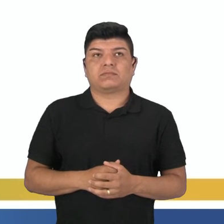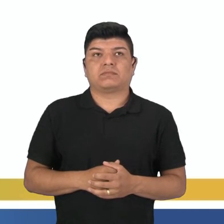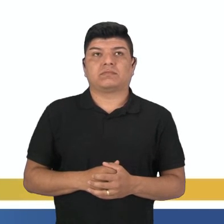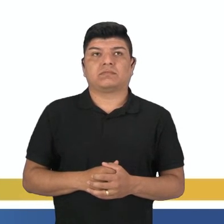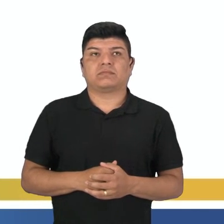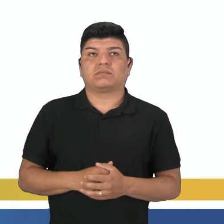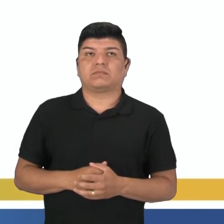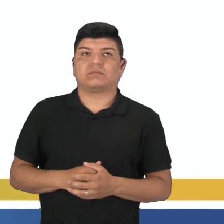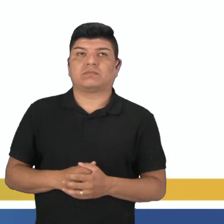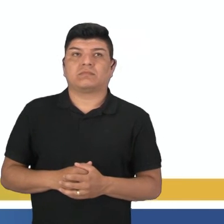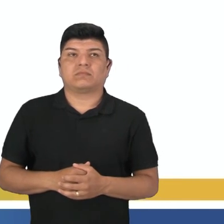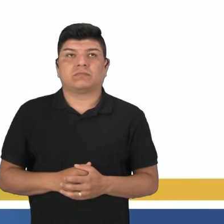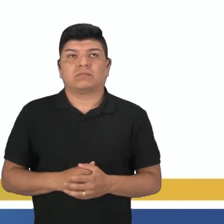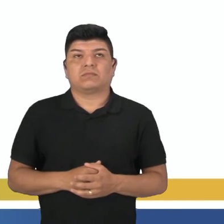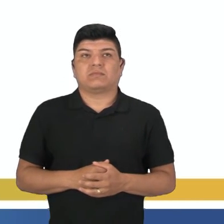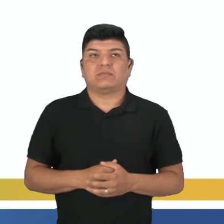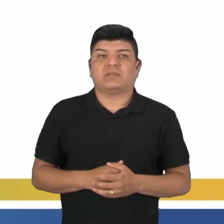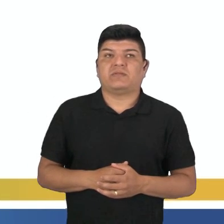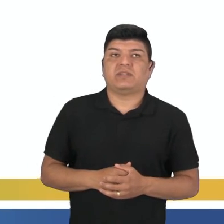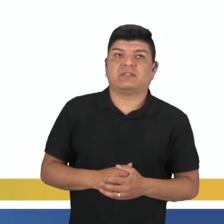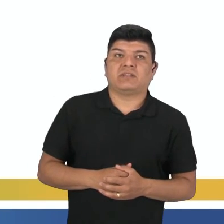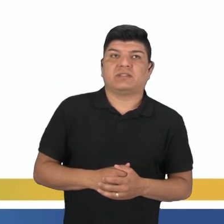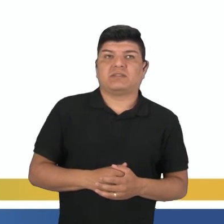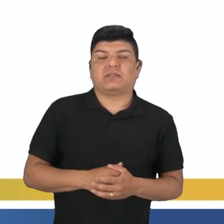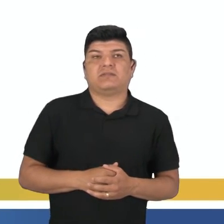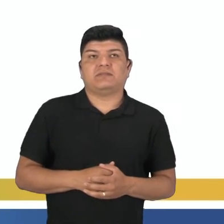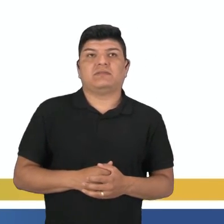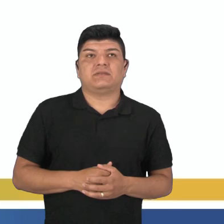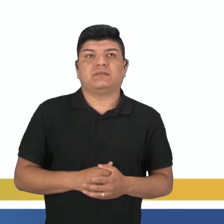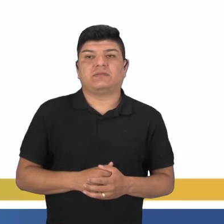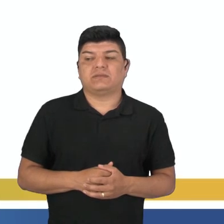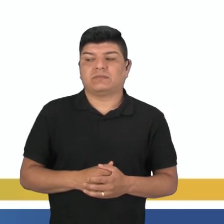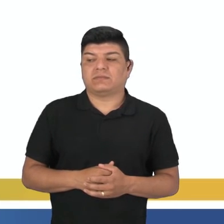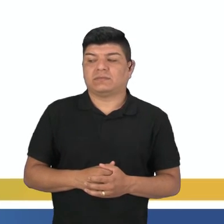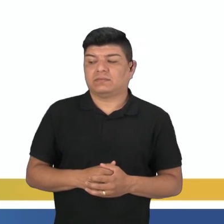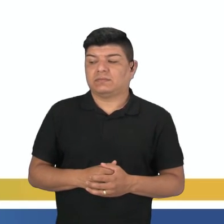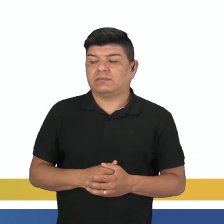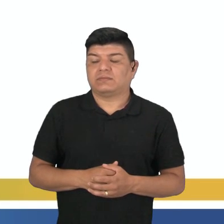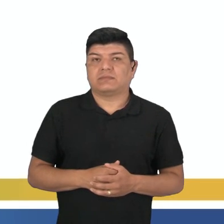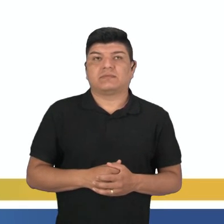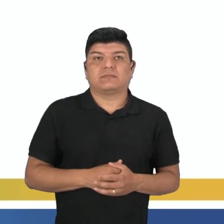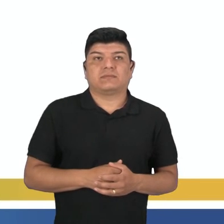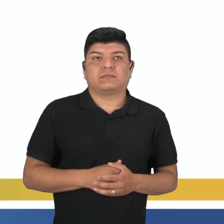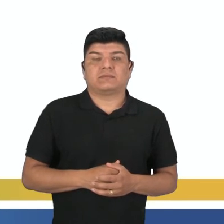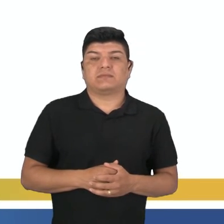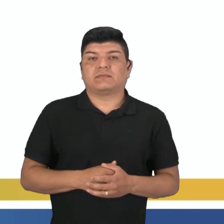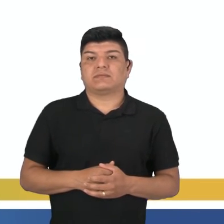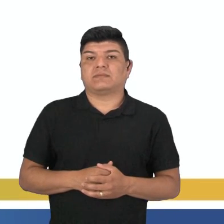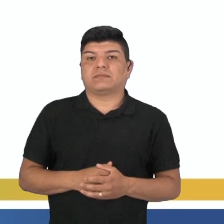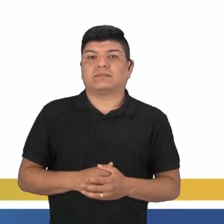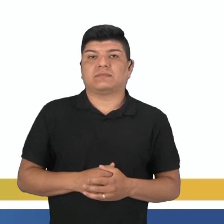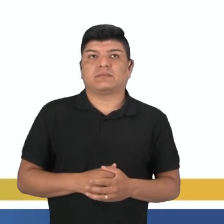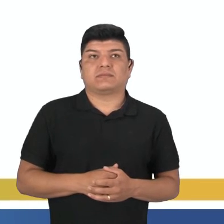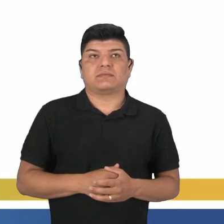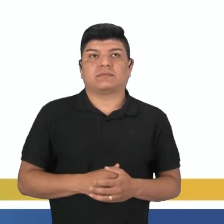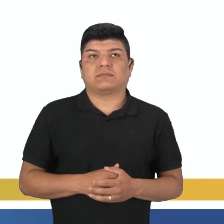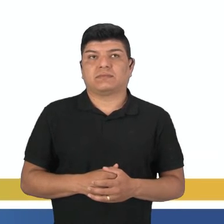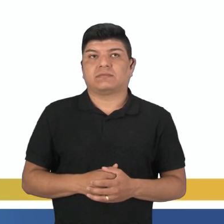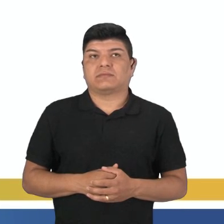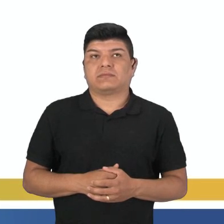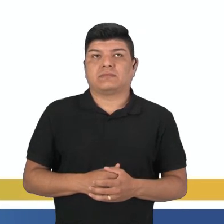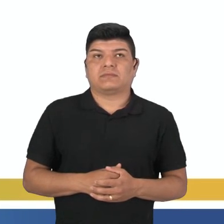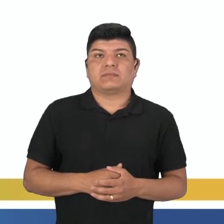ó. Venezuela não atualiza seu dado econômico desde 2014 e queda fora dos programas de donação de vacinas a países